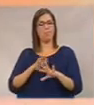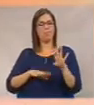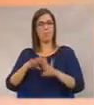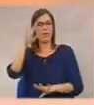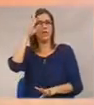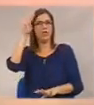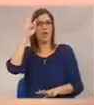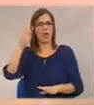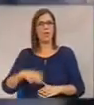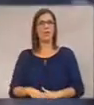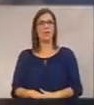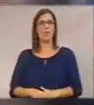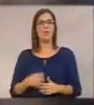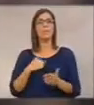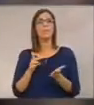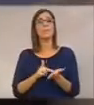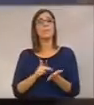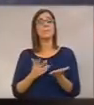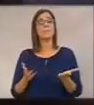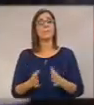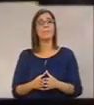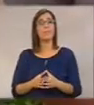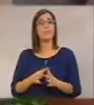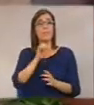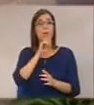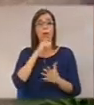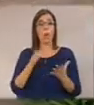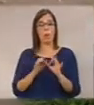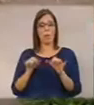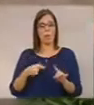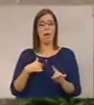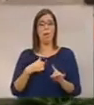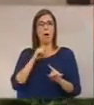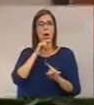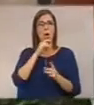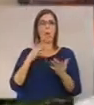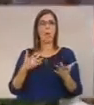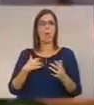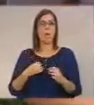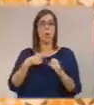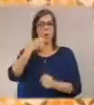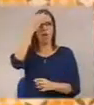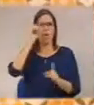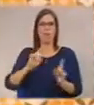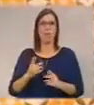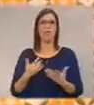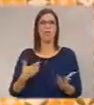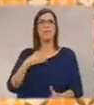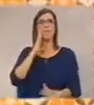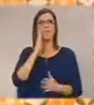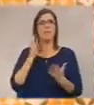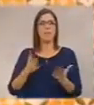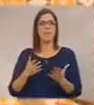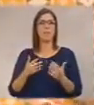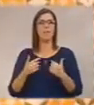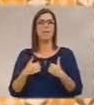concretizar sonhos. Estava à espera de uma oportunidade como esta, uma oportunidade que nunca vou esquecer. Já sei que não,